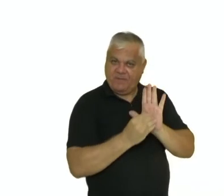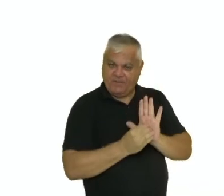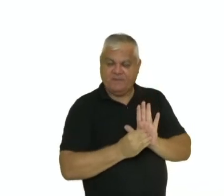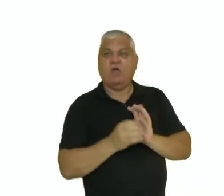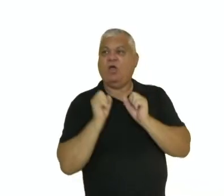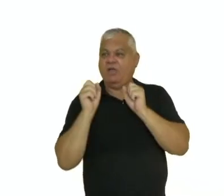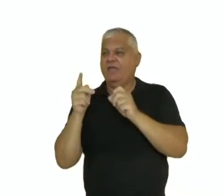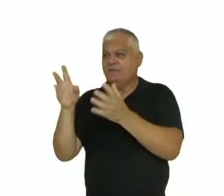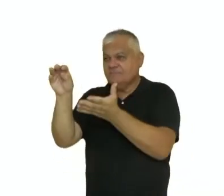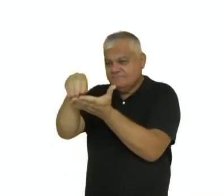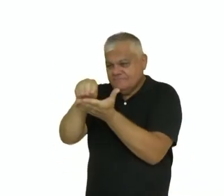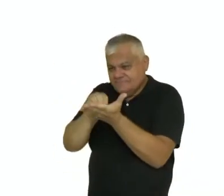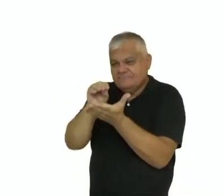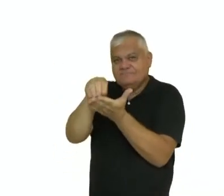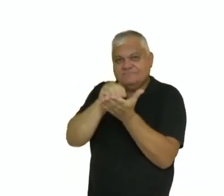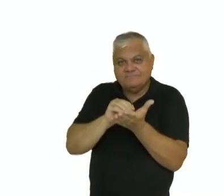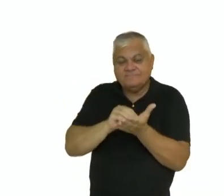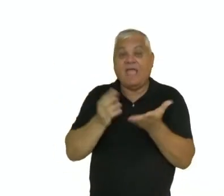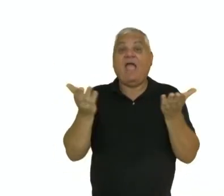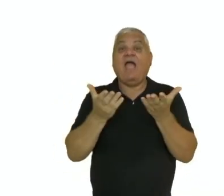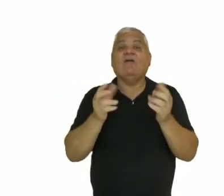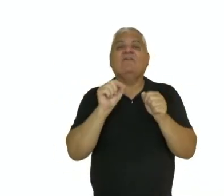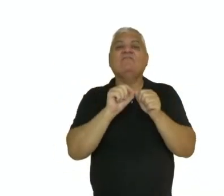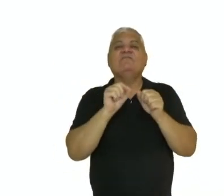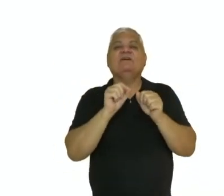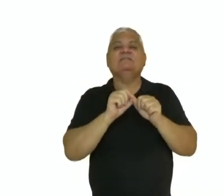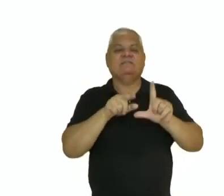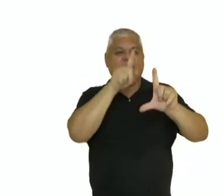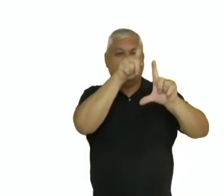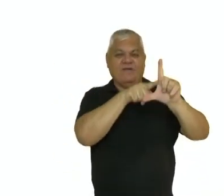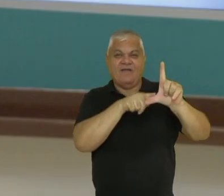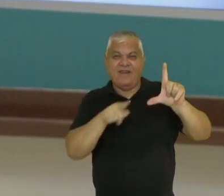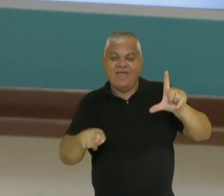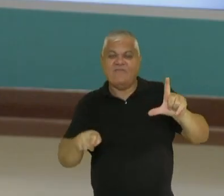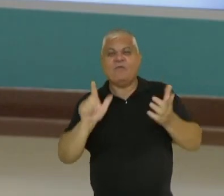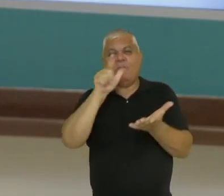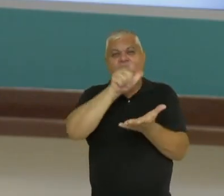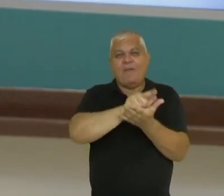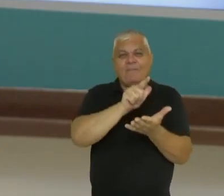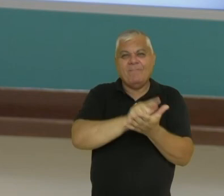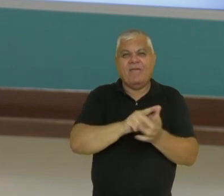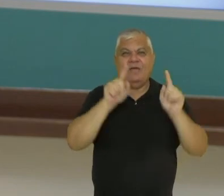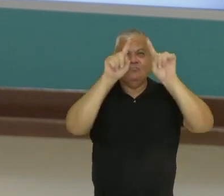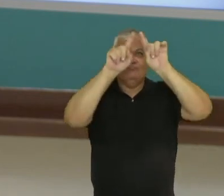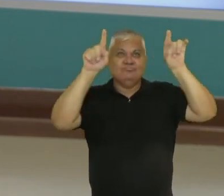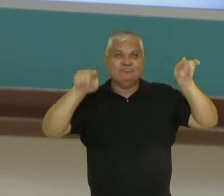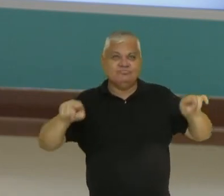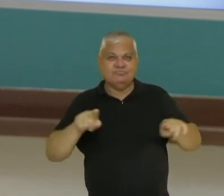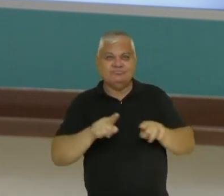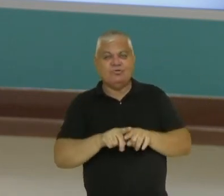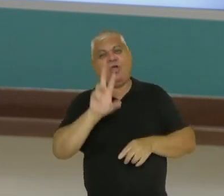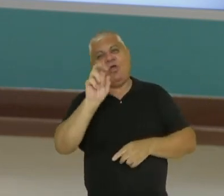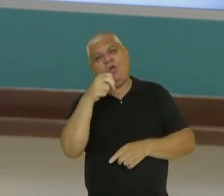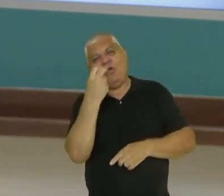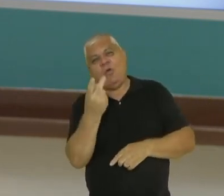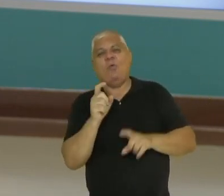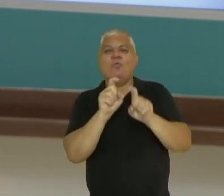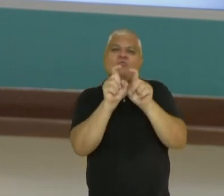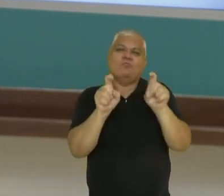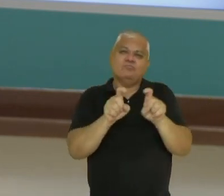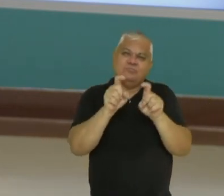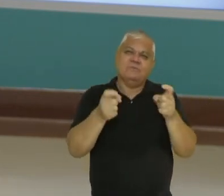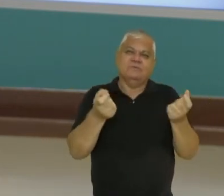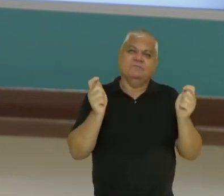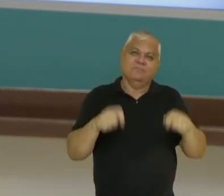coleta de dados, vocês irão construir um gráfico que pode ser em papel, craft, cartolina ou também utilizando os recursos